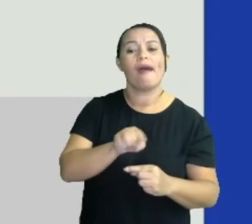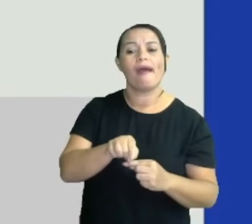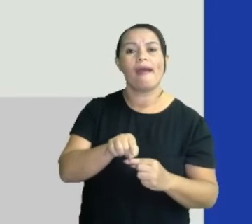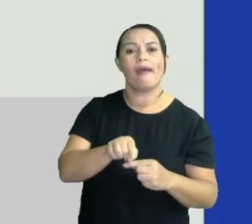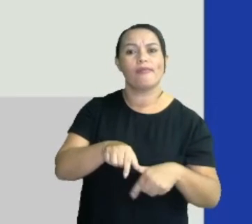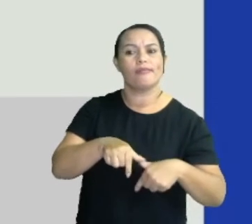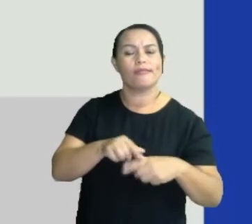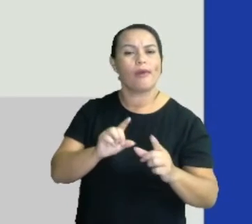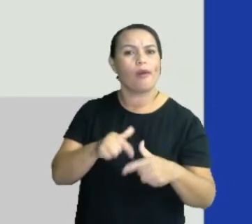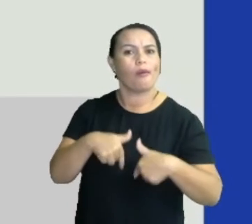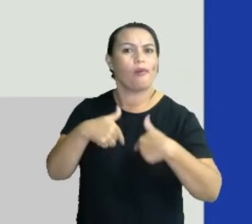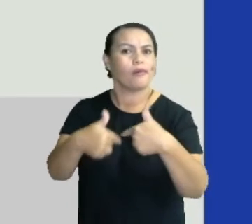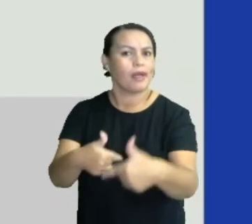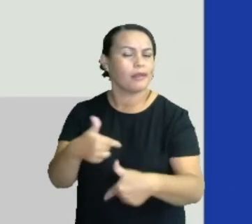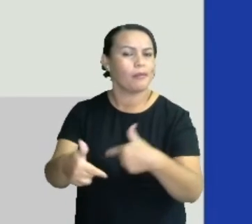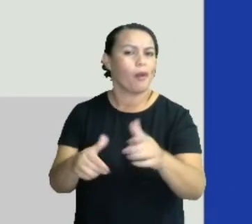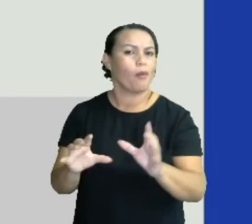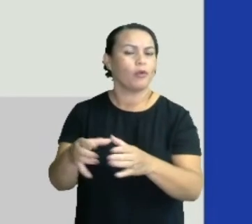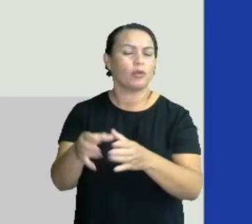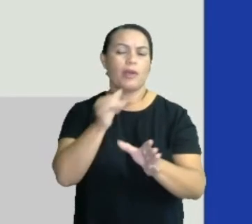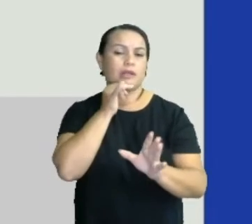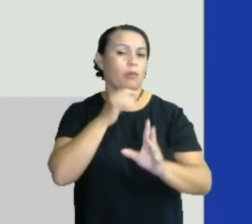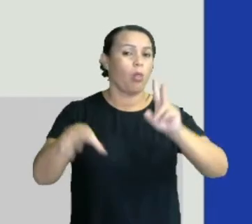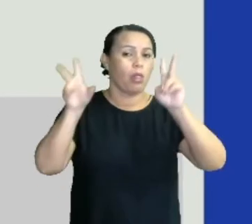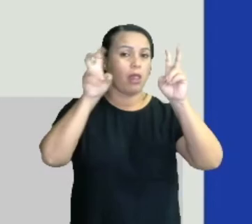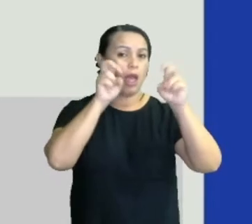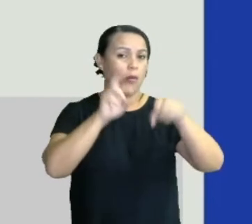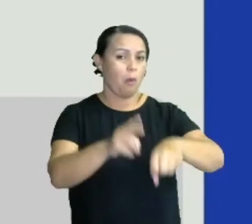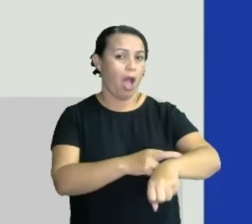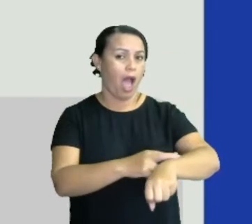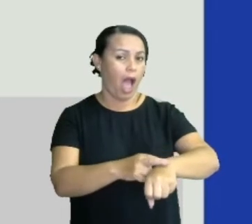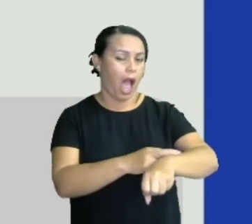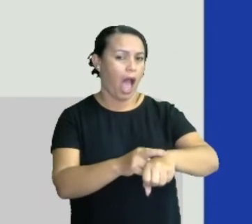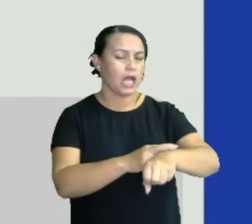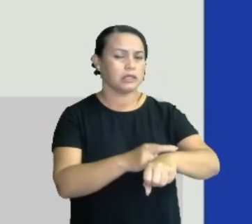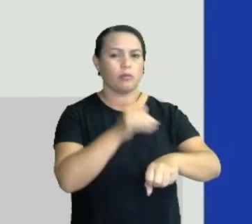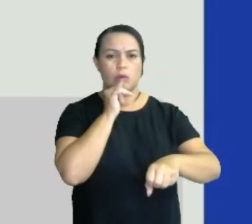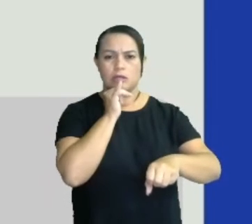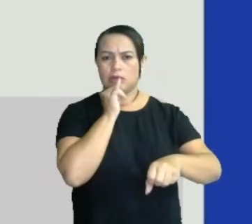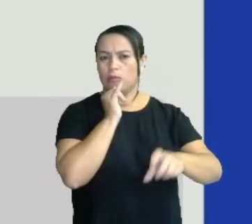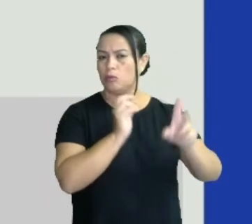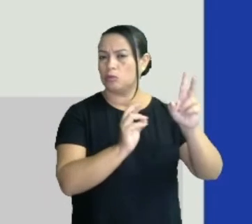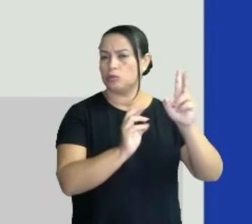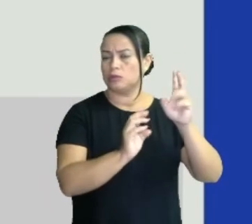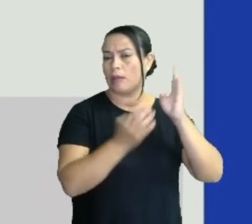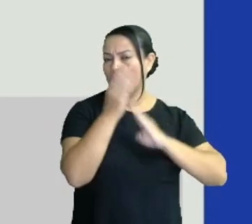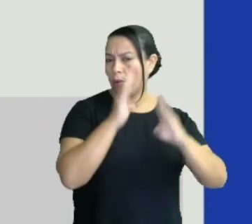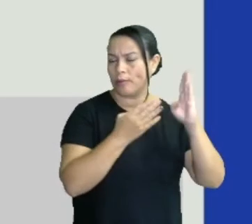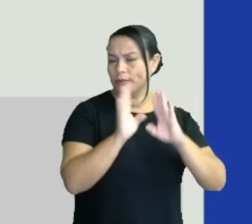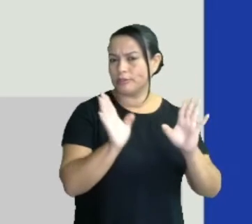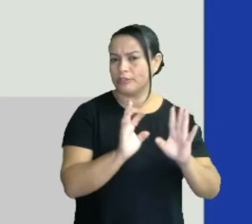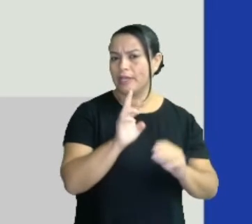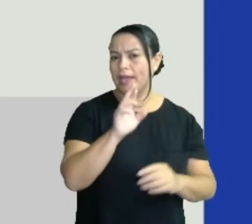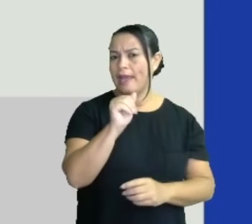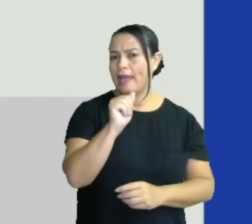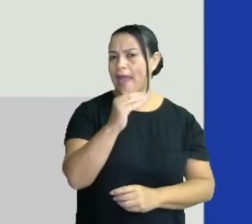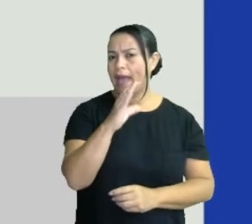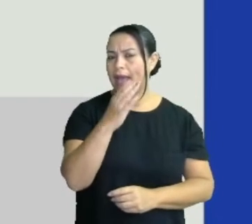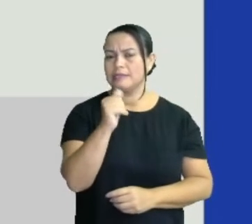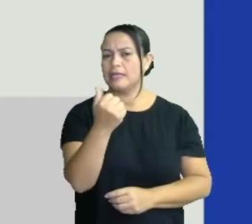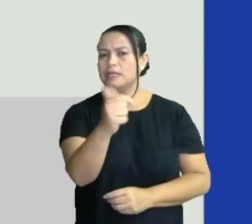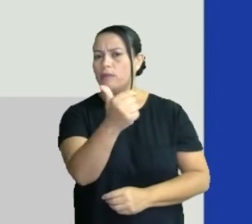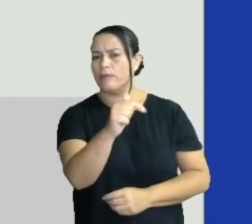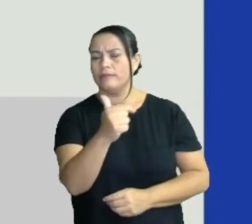tudo, não o termo raça, do ponto de vista da biologia, não existe.